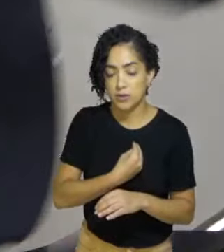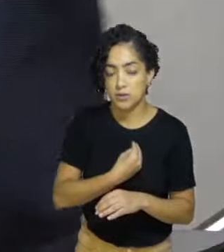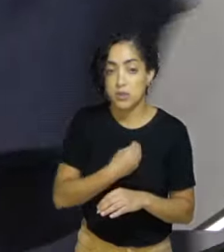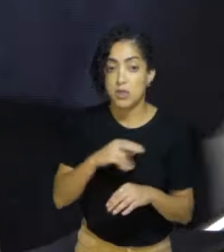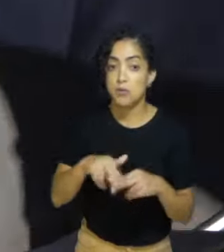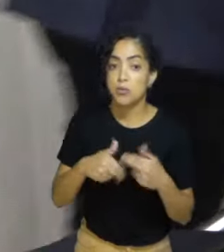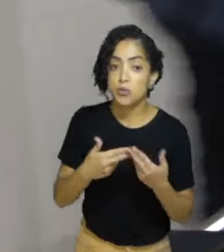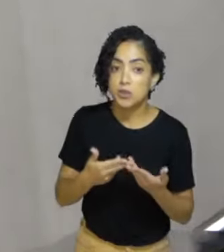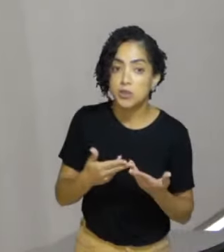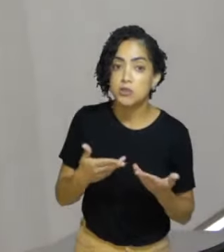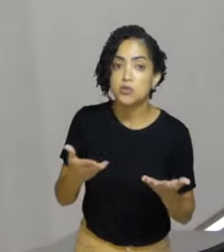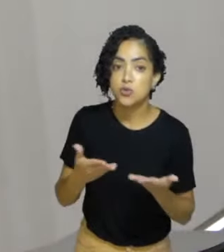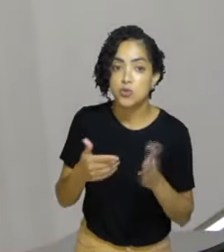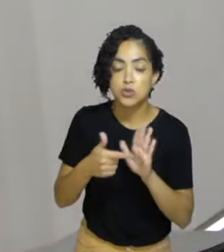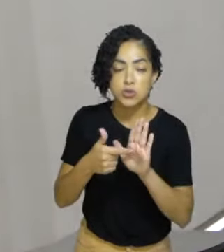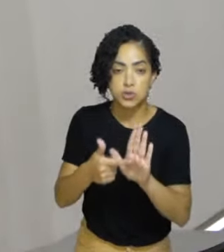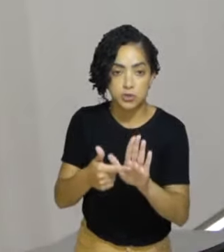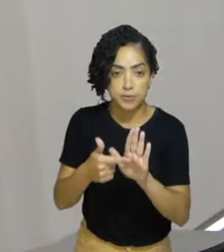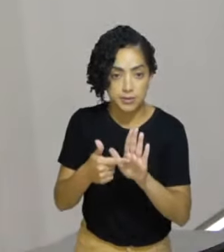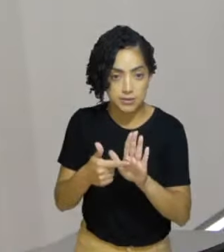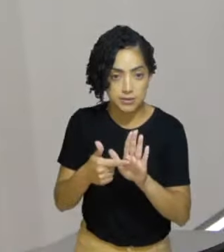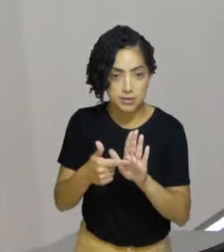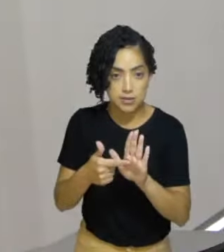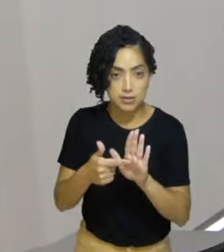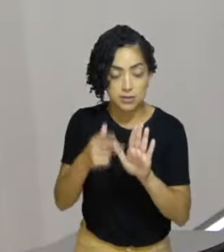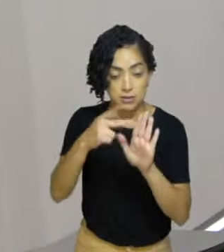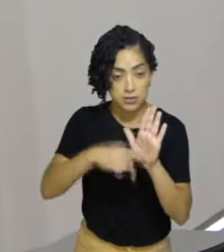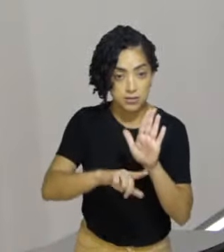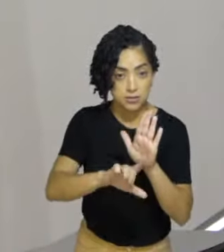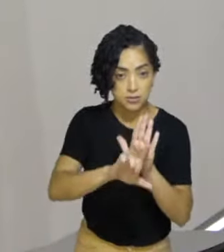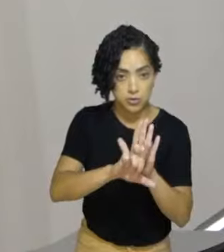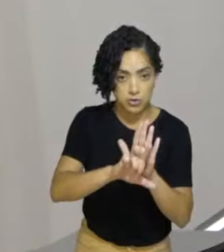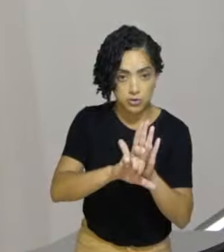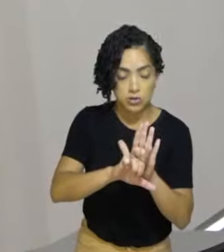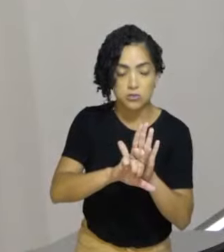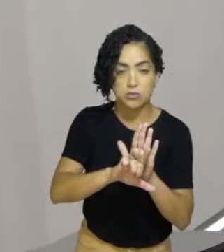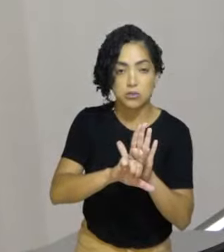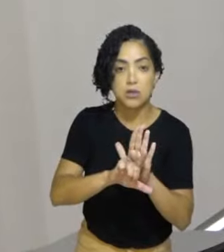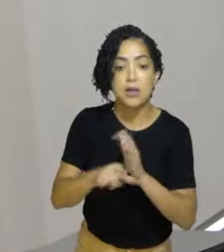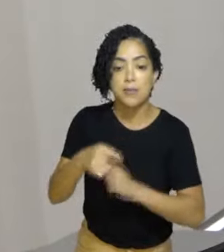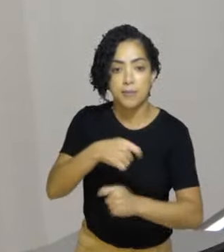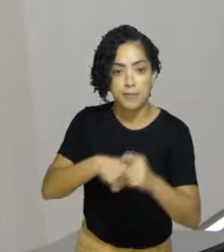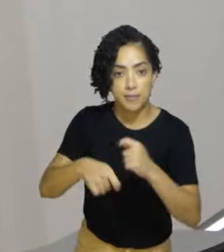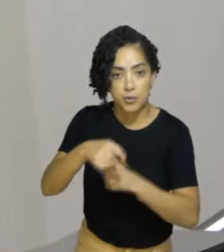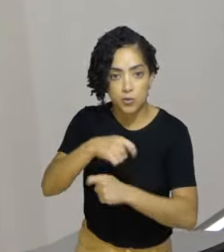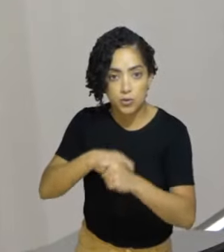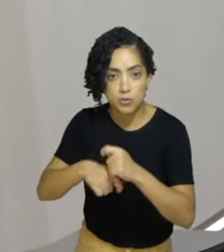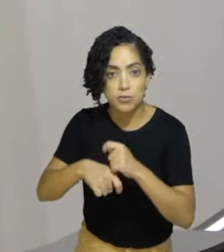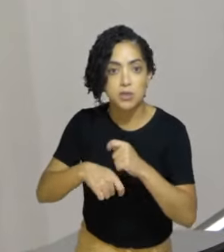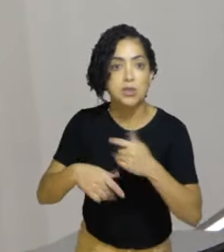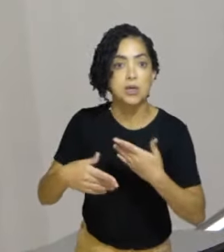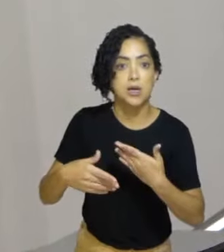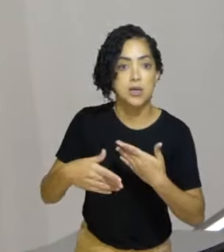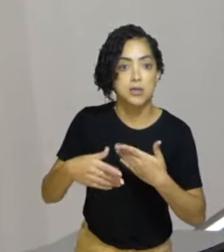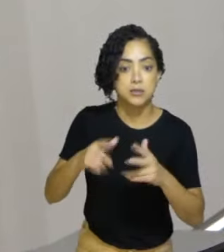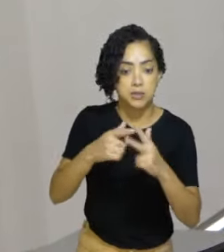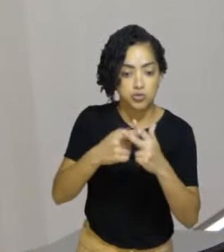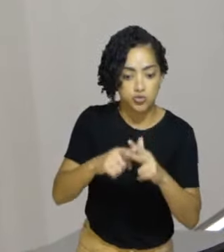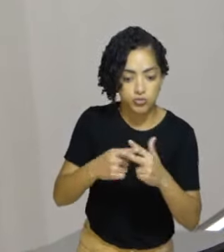nós apresentamos esse projeto de lei para que as rodovias que sejam reformadas, que